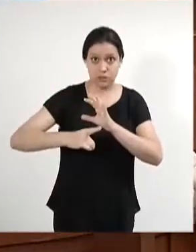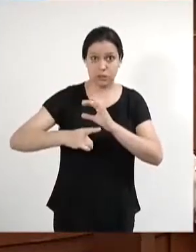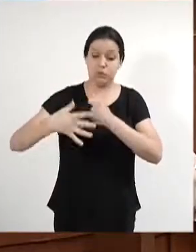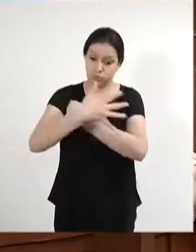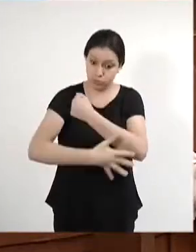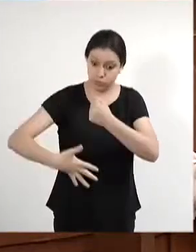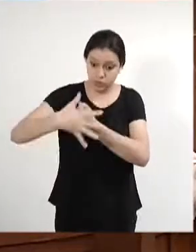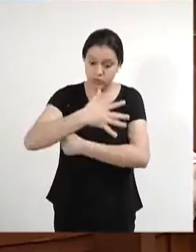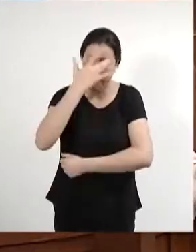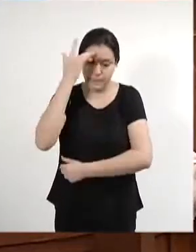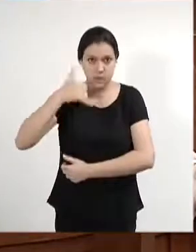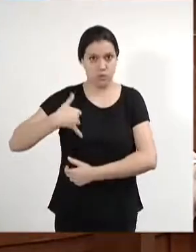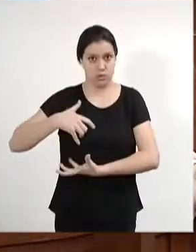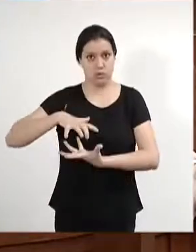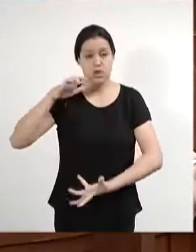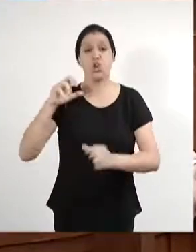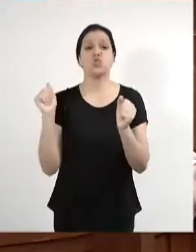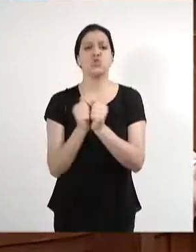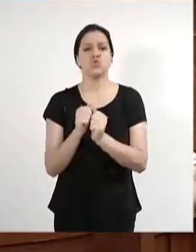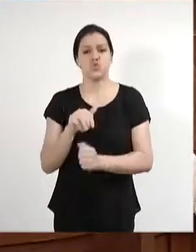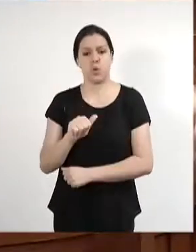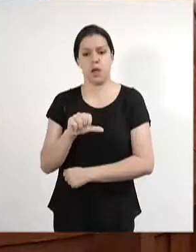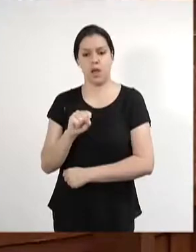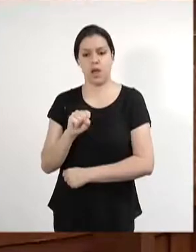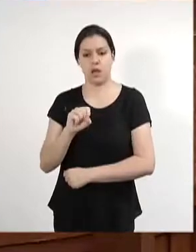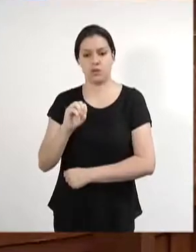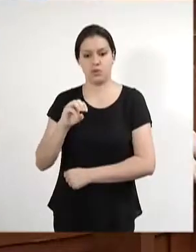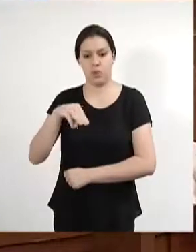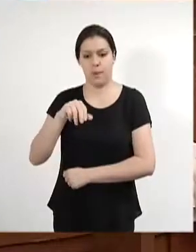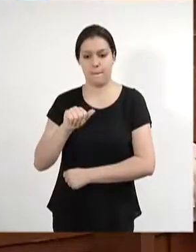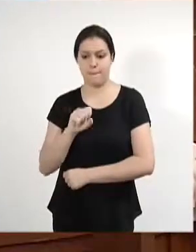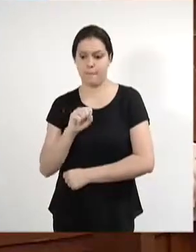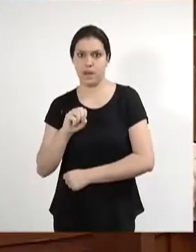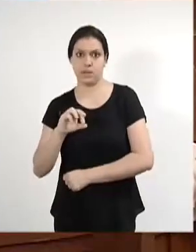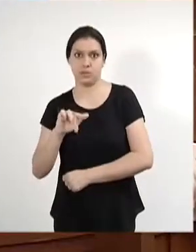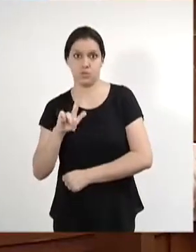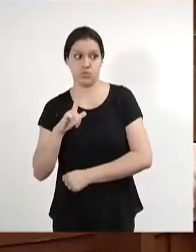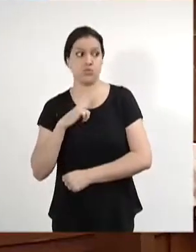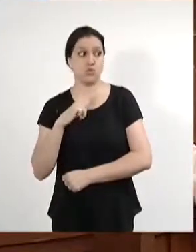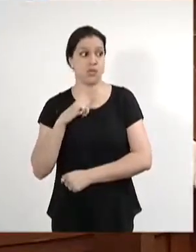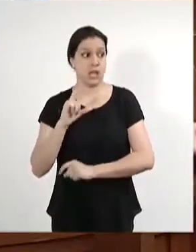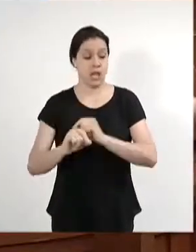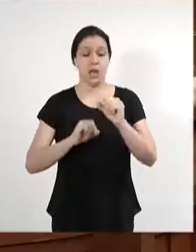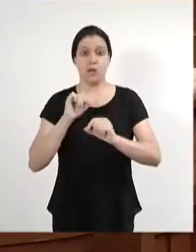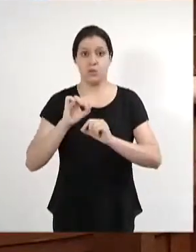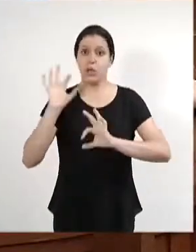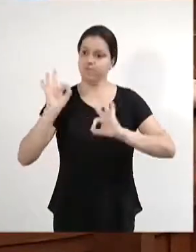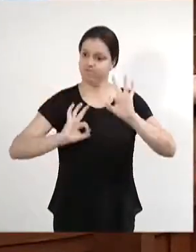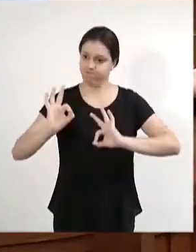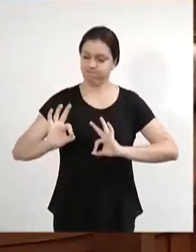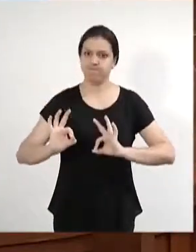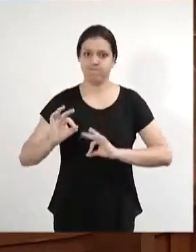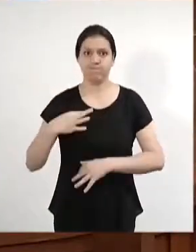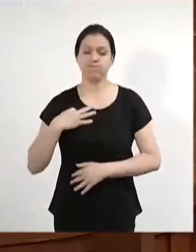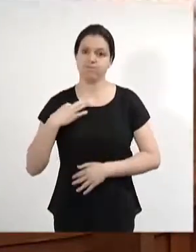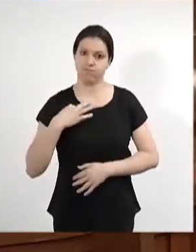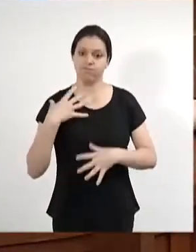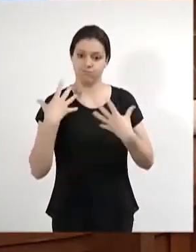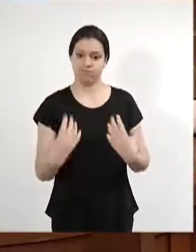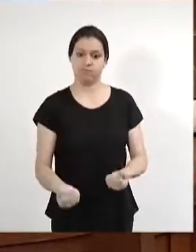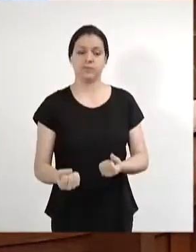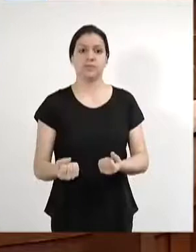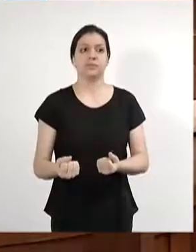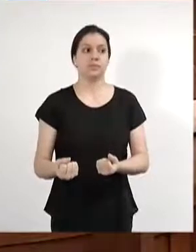Soma Sul, com o Coegemas, que tem uma cadeira e que se prontificou em fazer